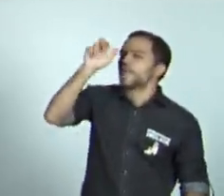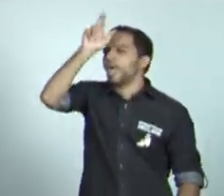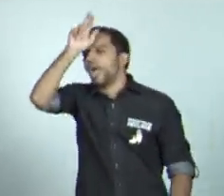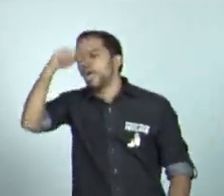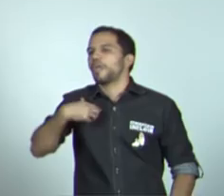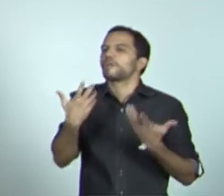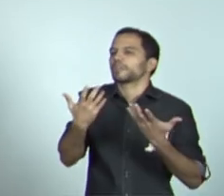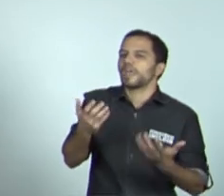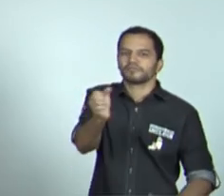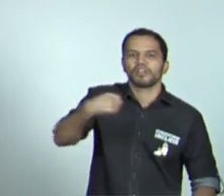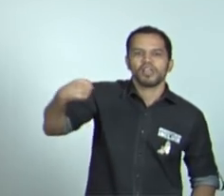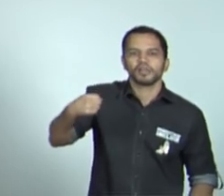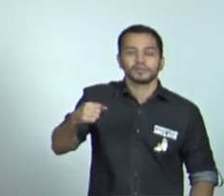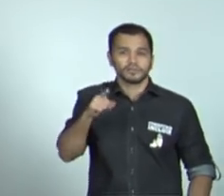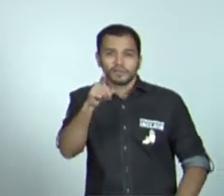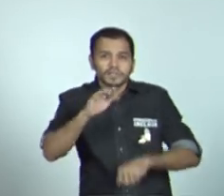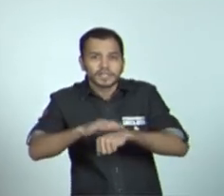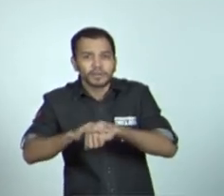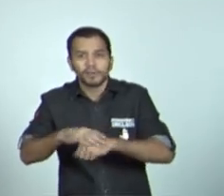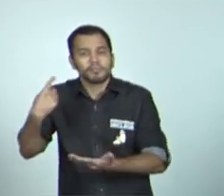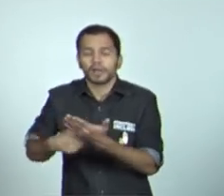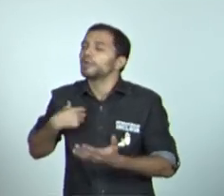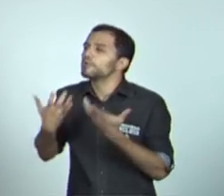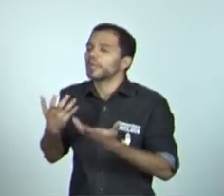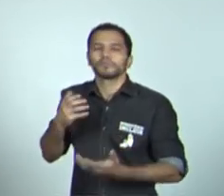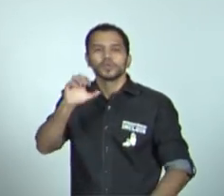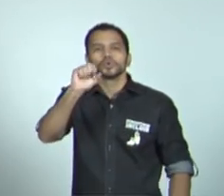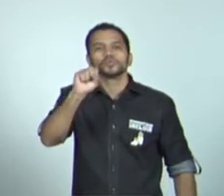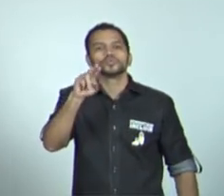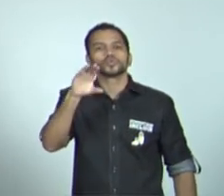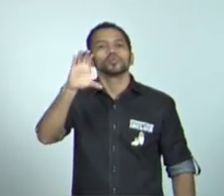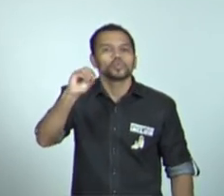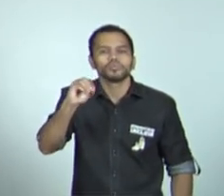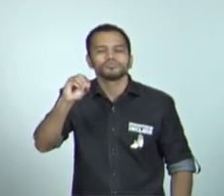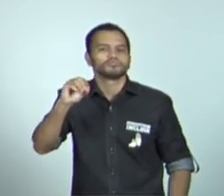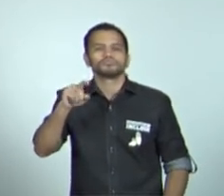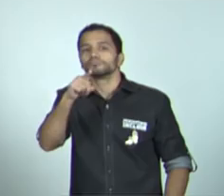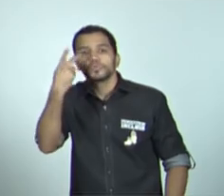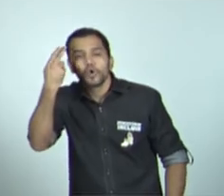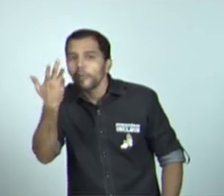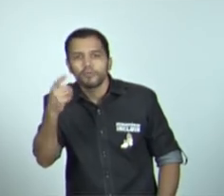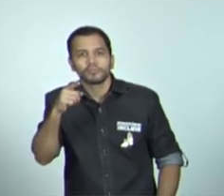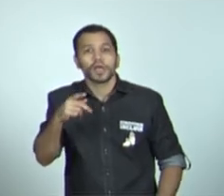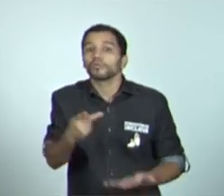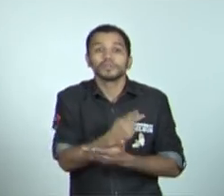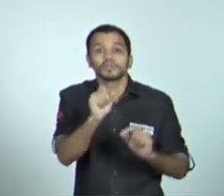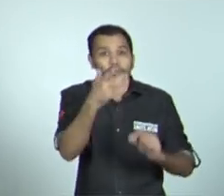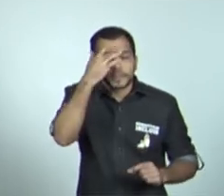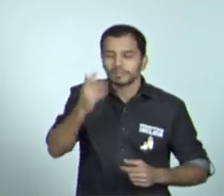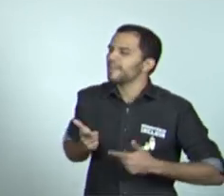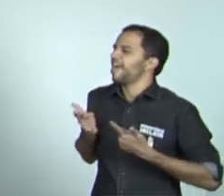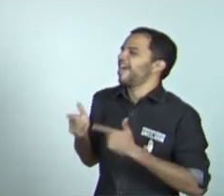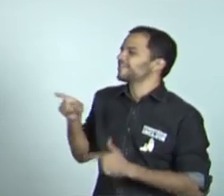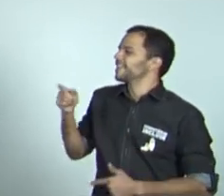uva pronto já vão te perturbar quantas vezes eu sentei assim no restaurante